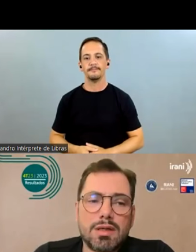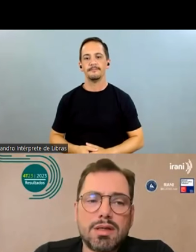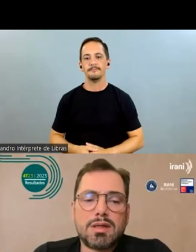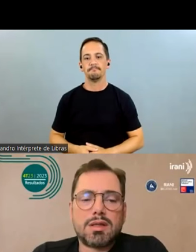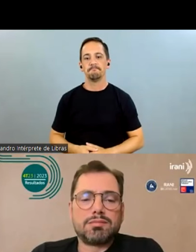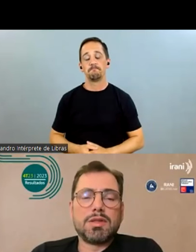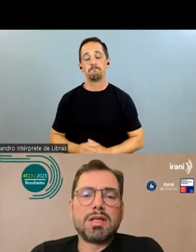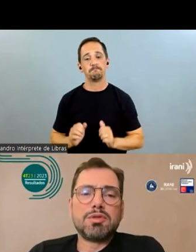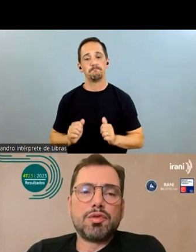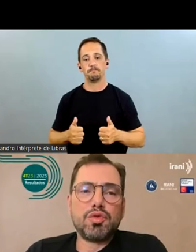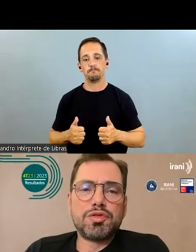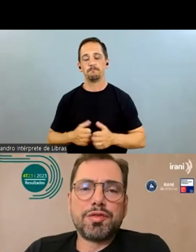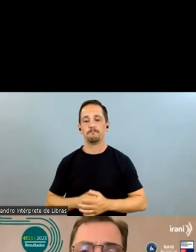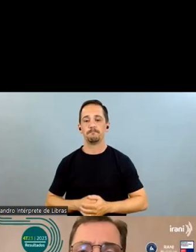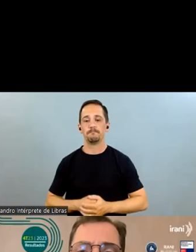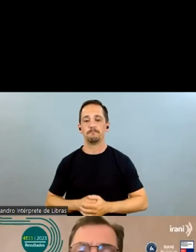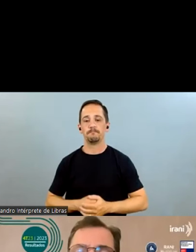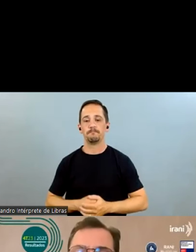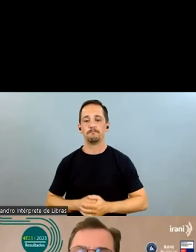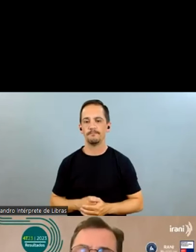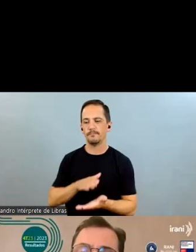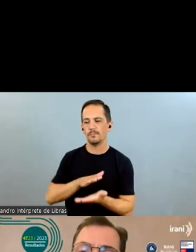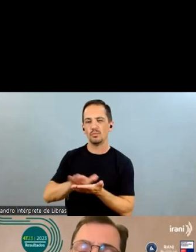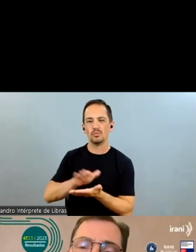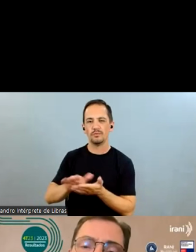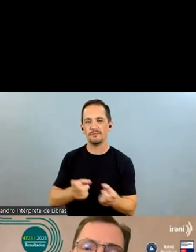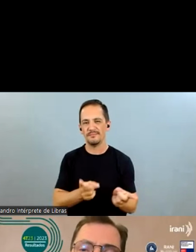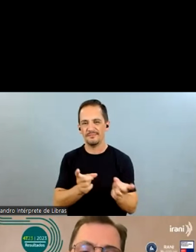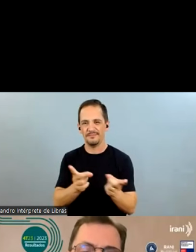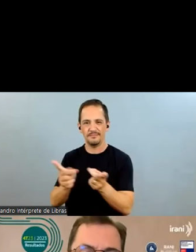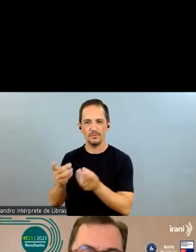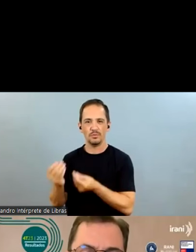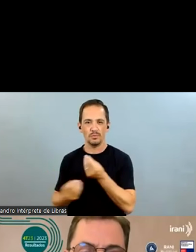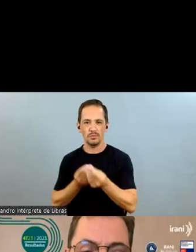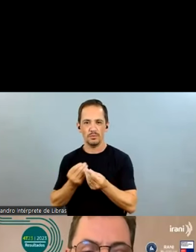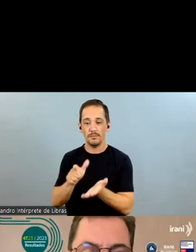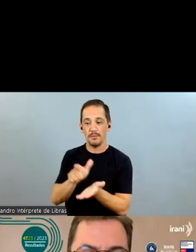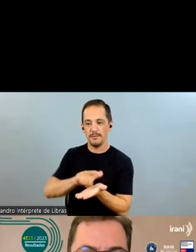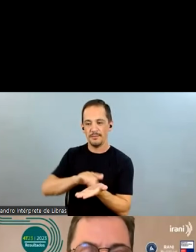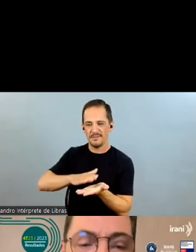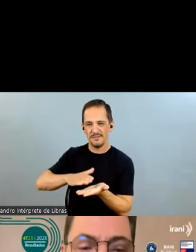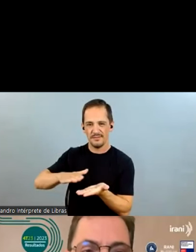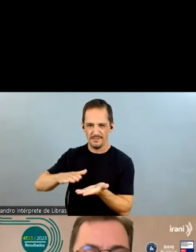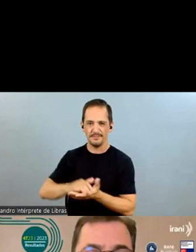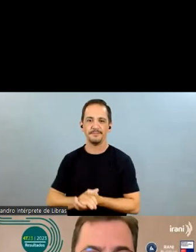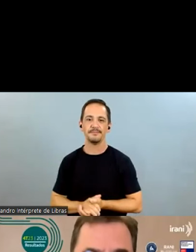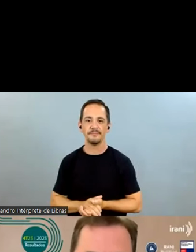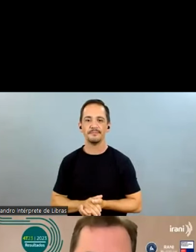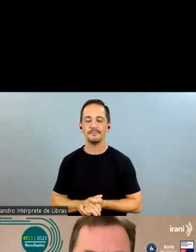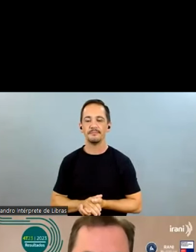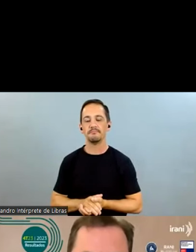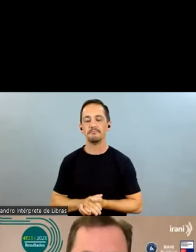eh em termos de volume de venda né entrando especificamente no negócio papelão do lado e o mercado teve uma